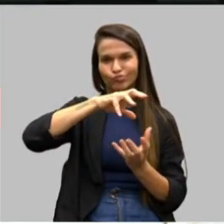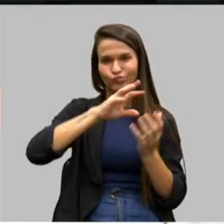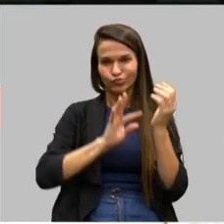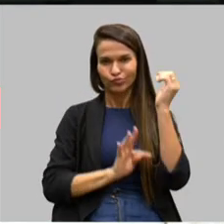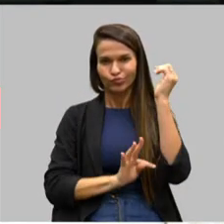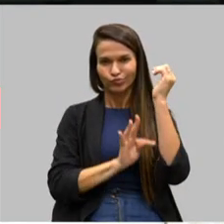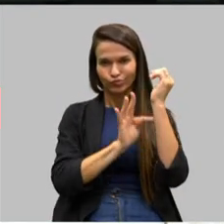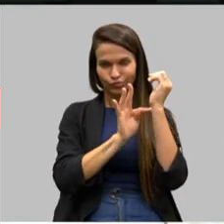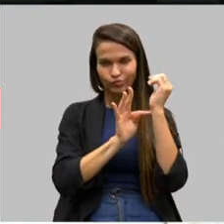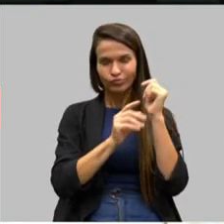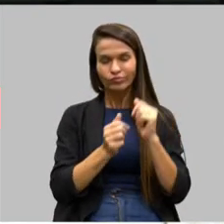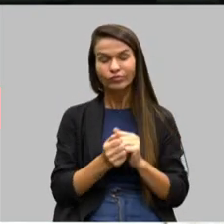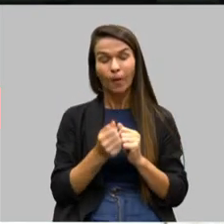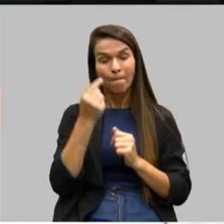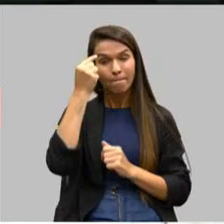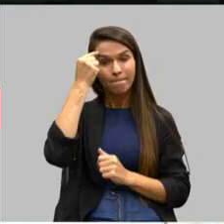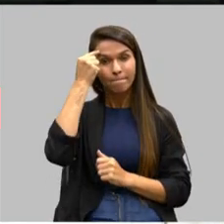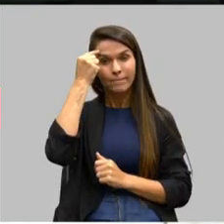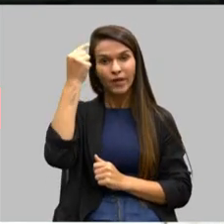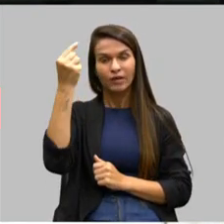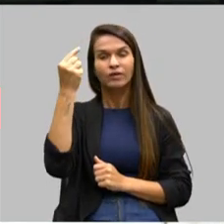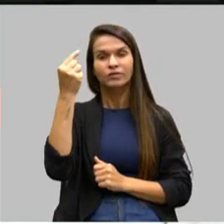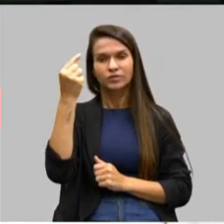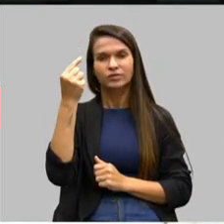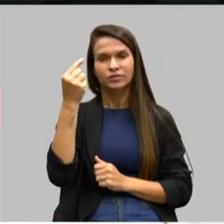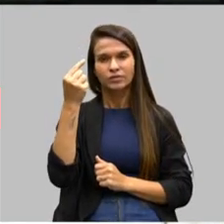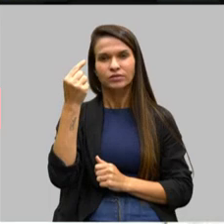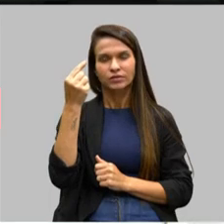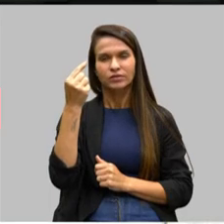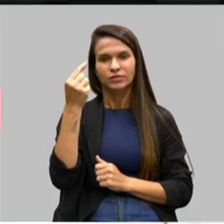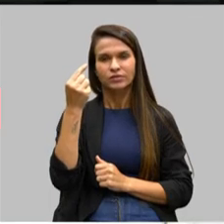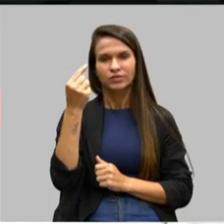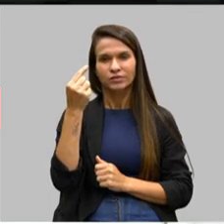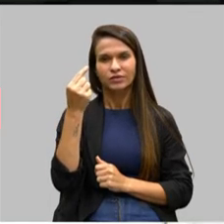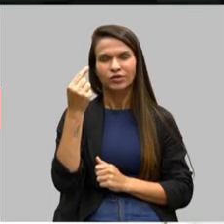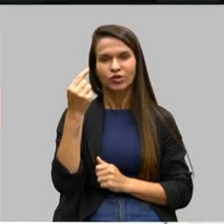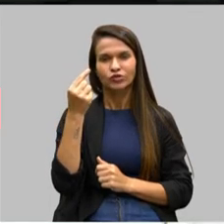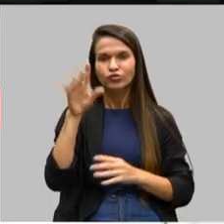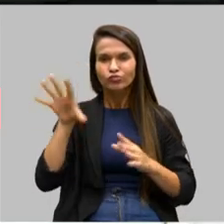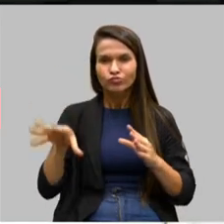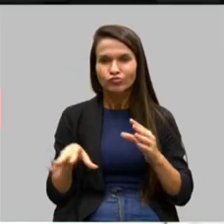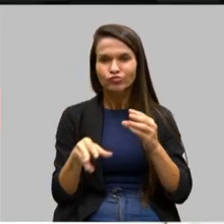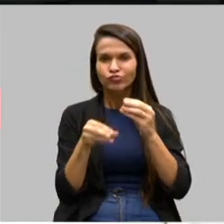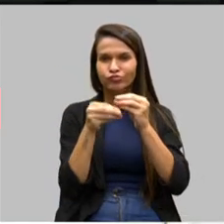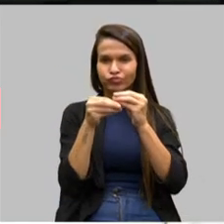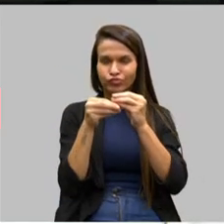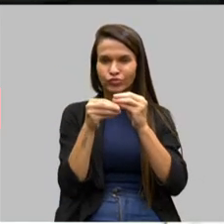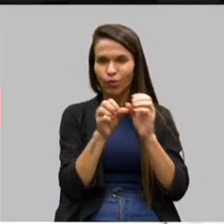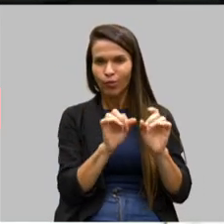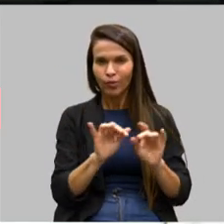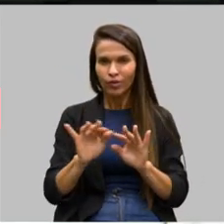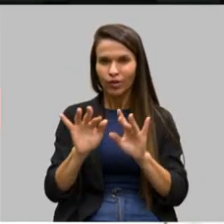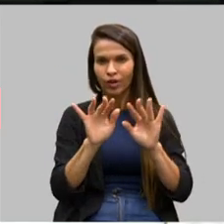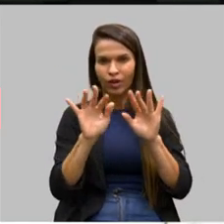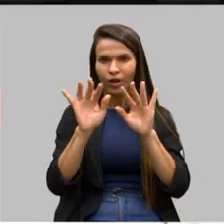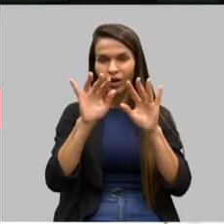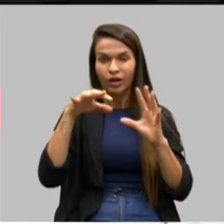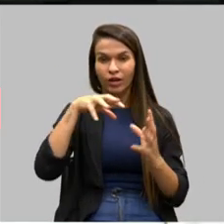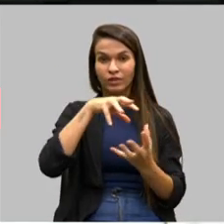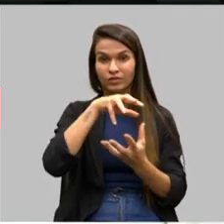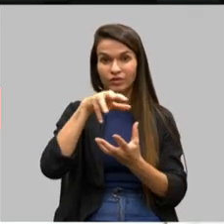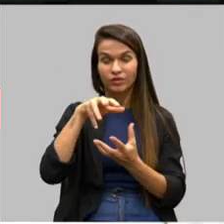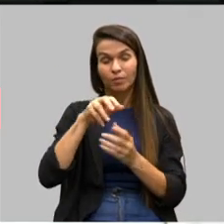Quando a gente pensa em injeção, introdução de gases na atmosfera, a gente